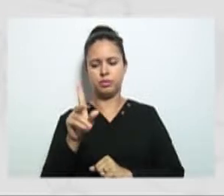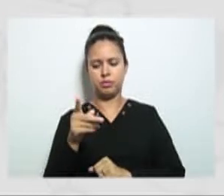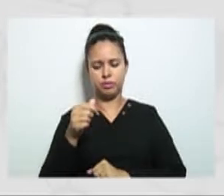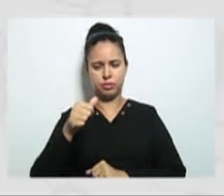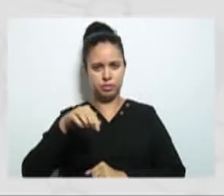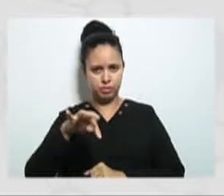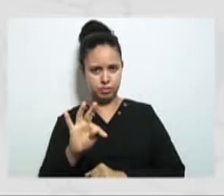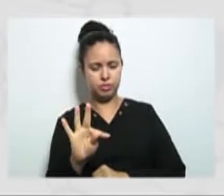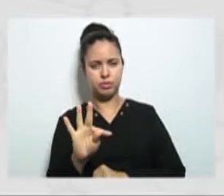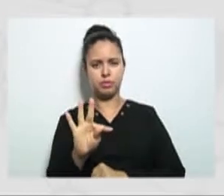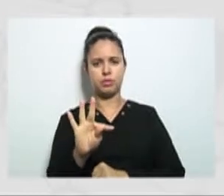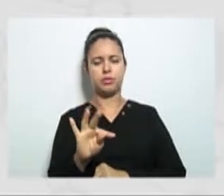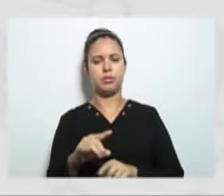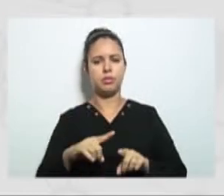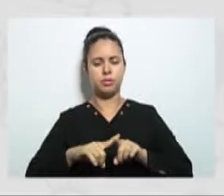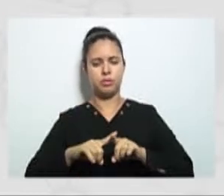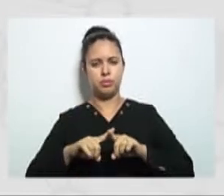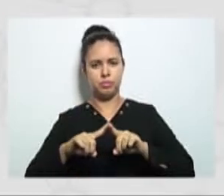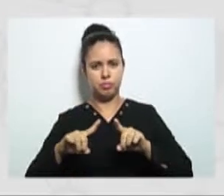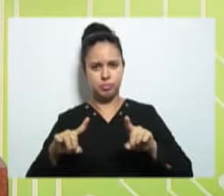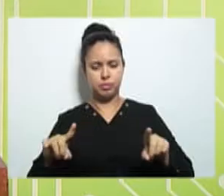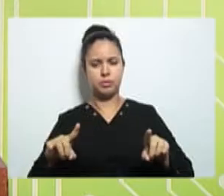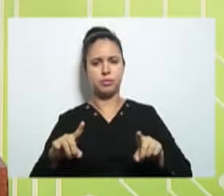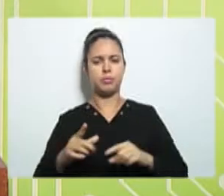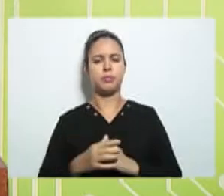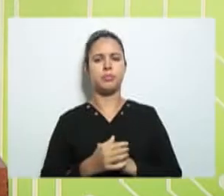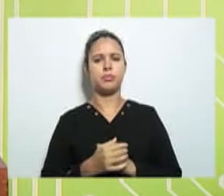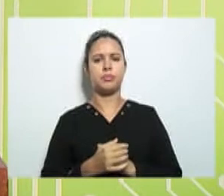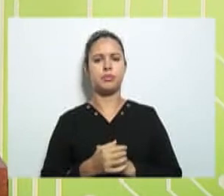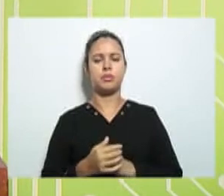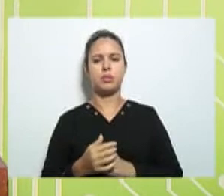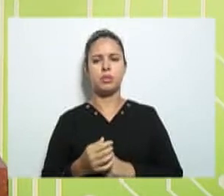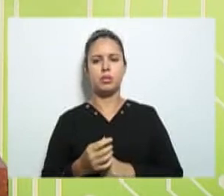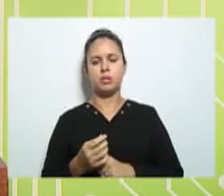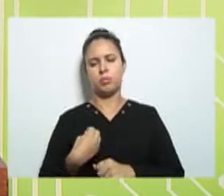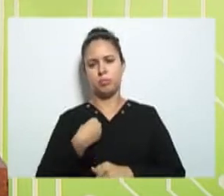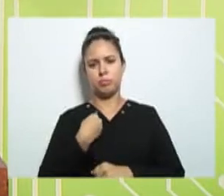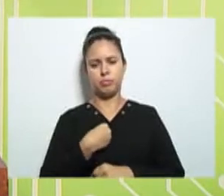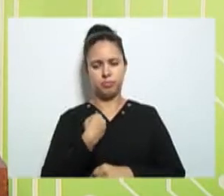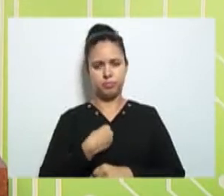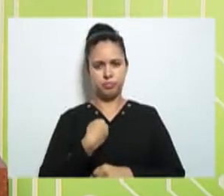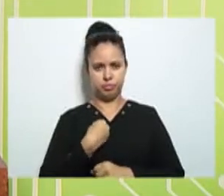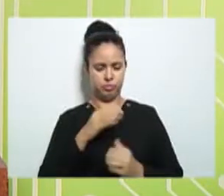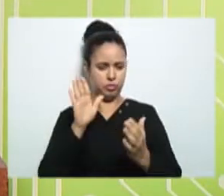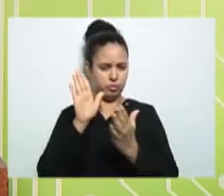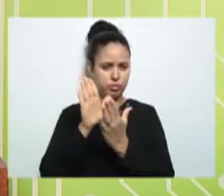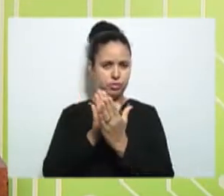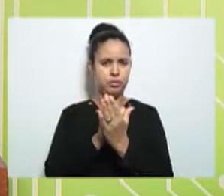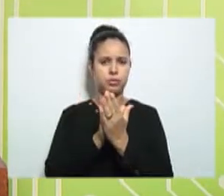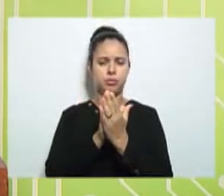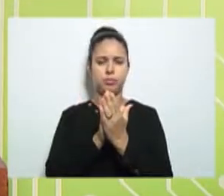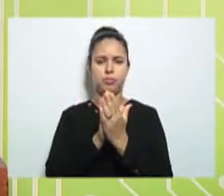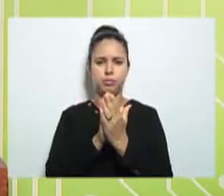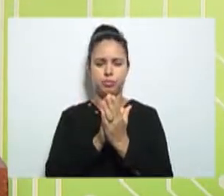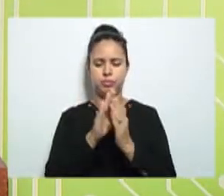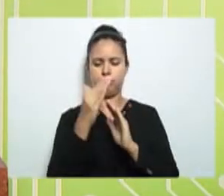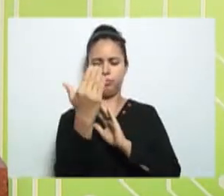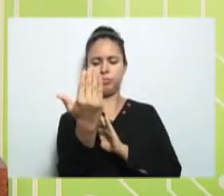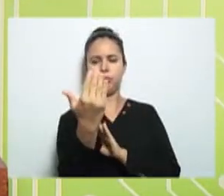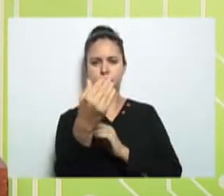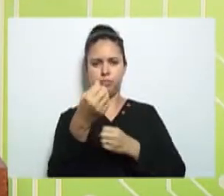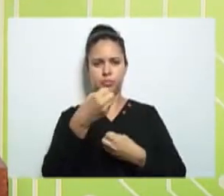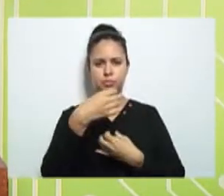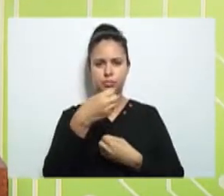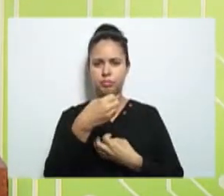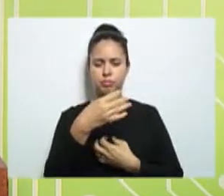aqui nessa transmissão com vocês, então você não tem aquela presença do professor ali na sua frente, né, para poder fazer